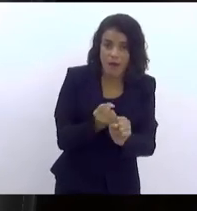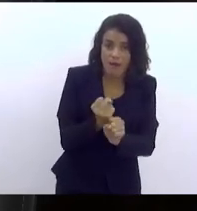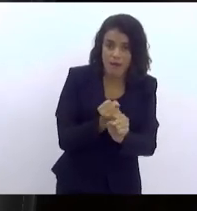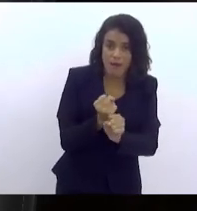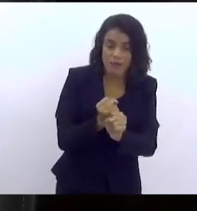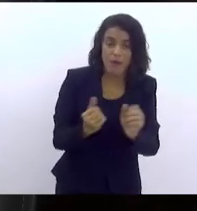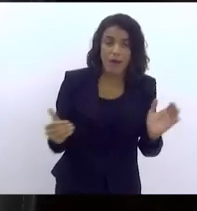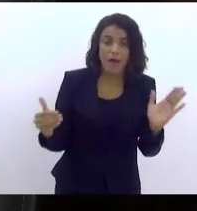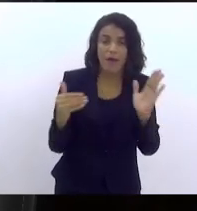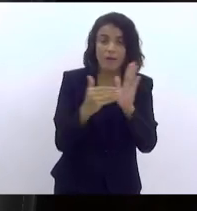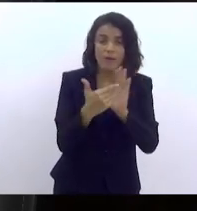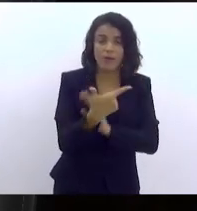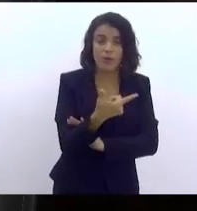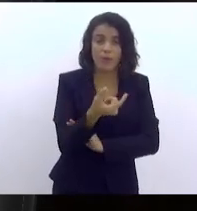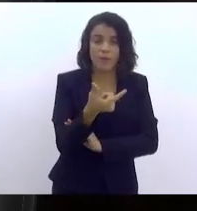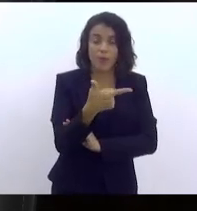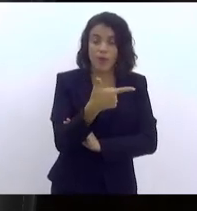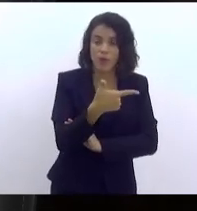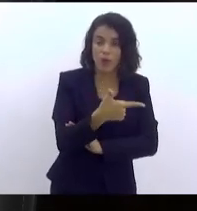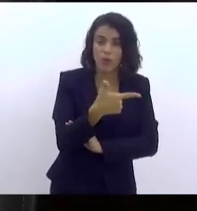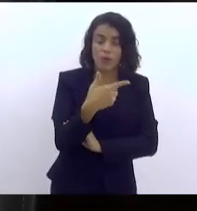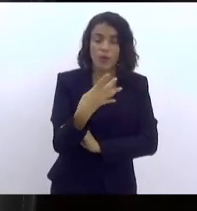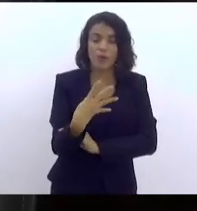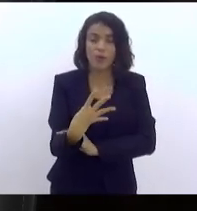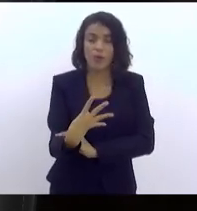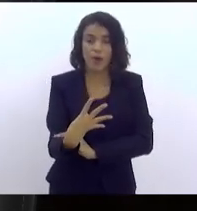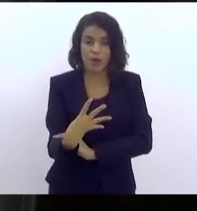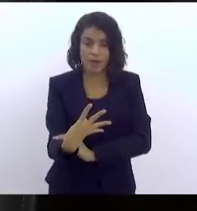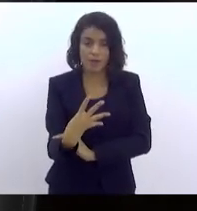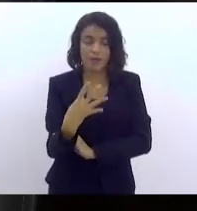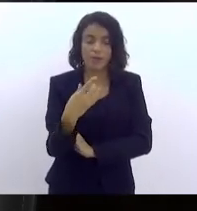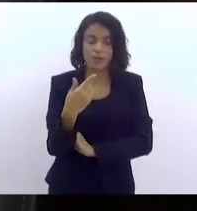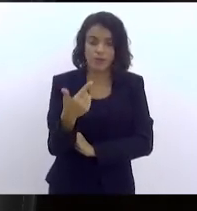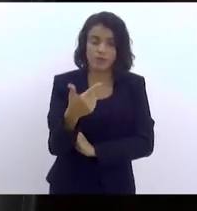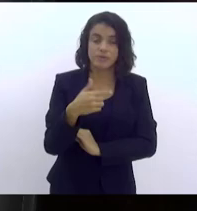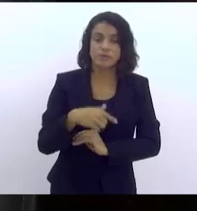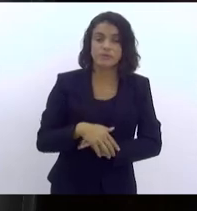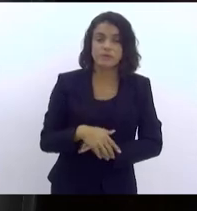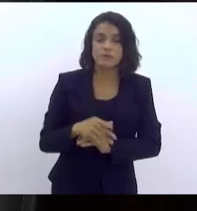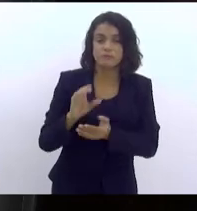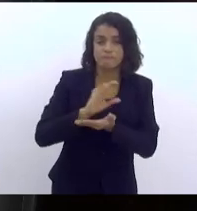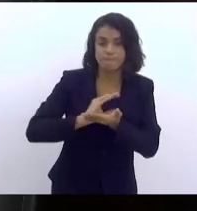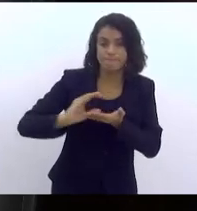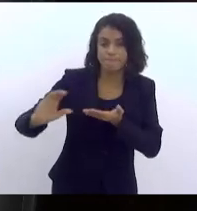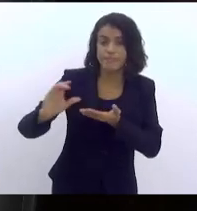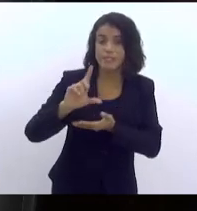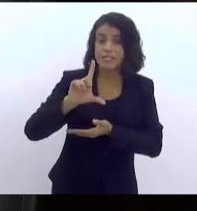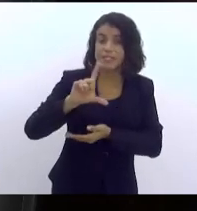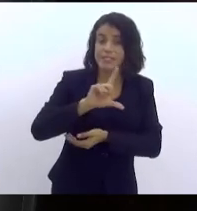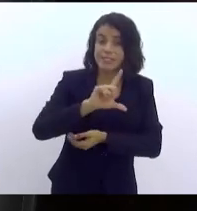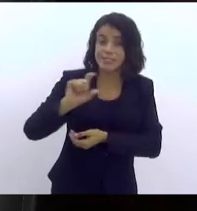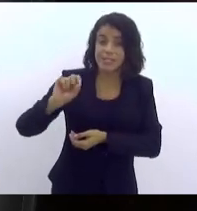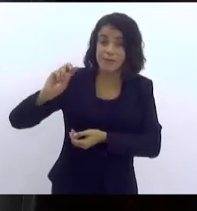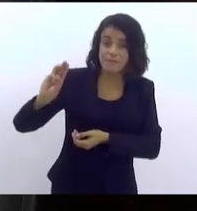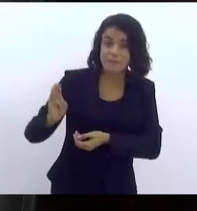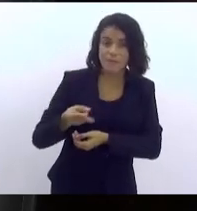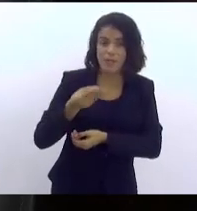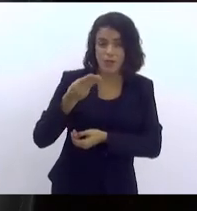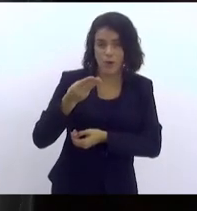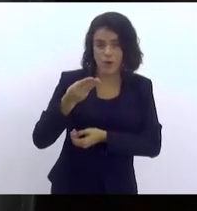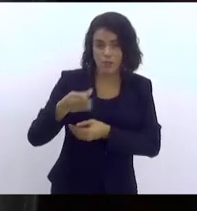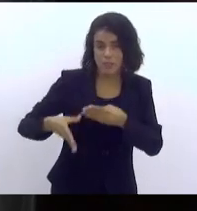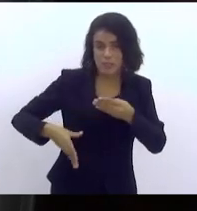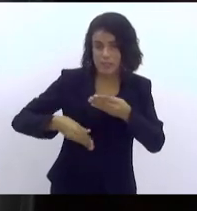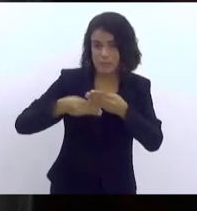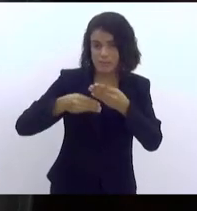e até 2042 sendo destinados cerca de 100 milhões anuais de repasse adicional